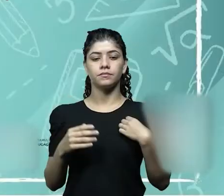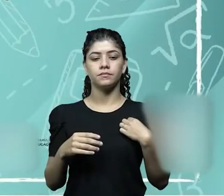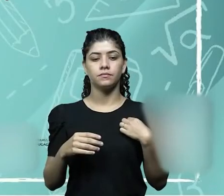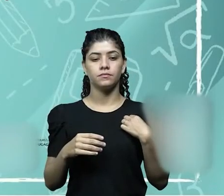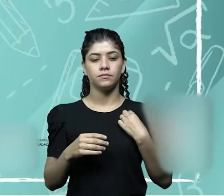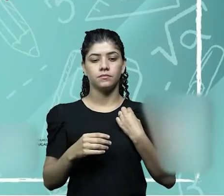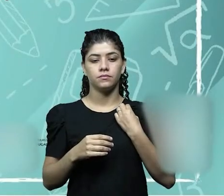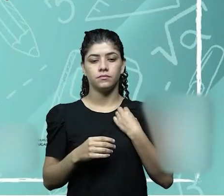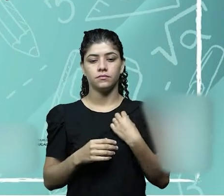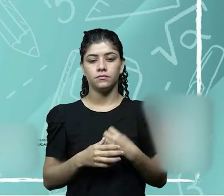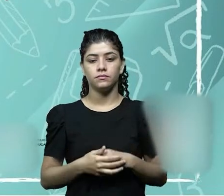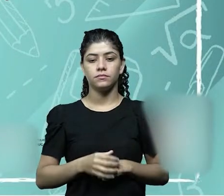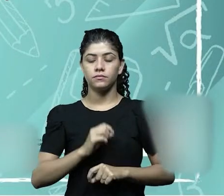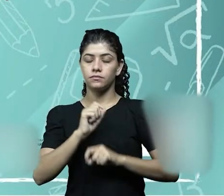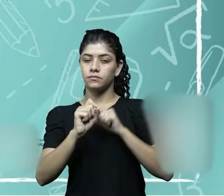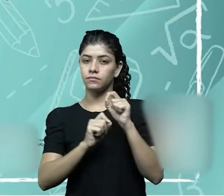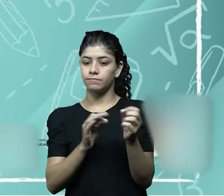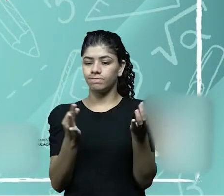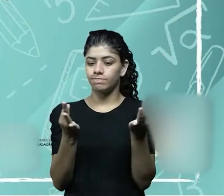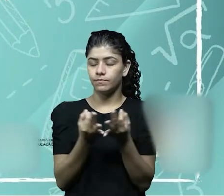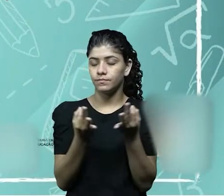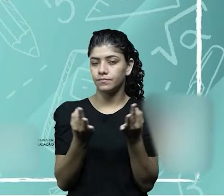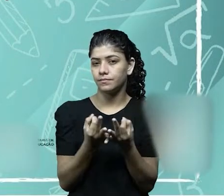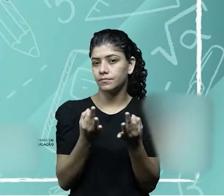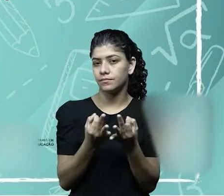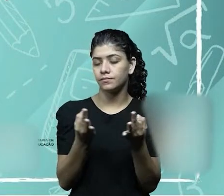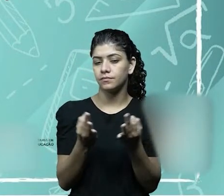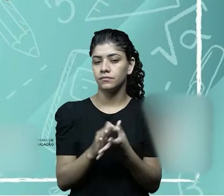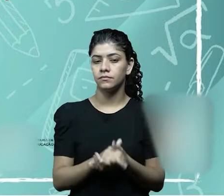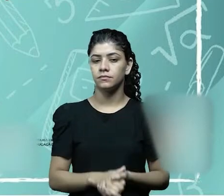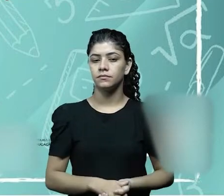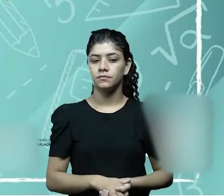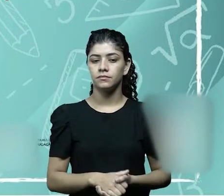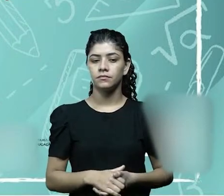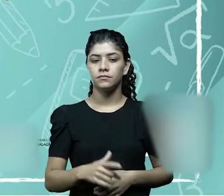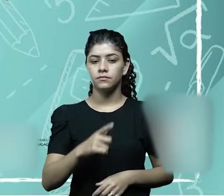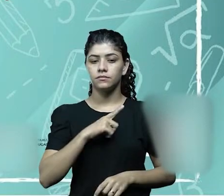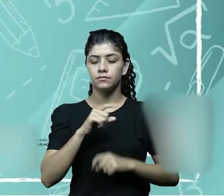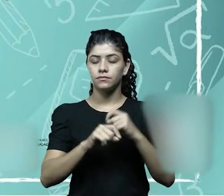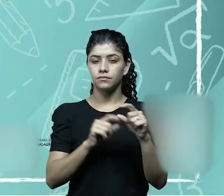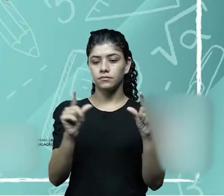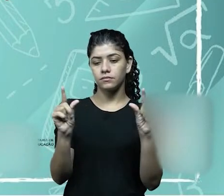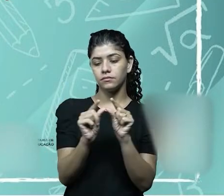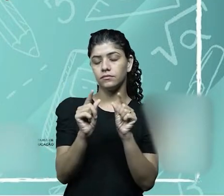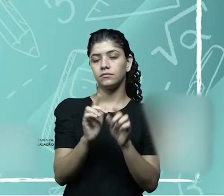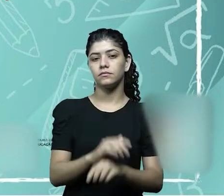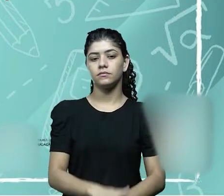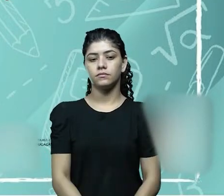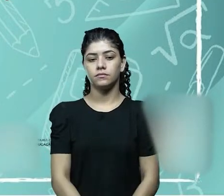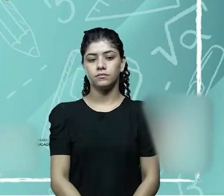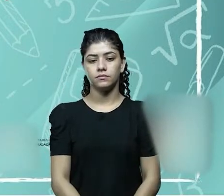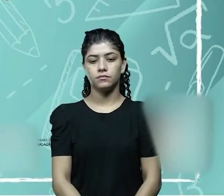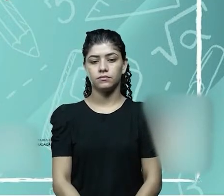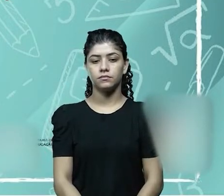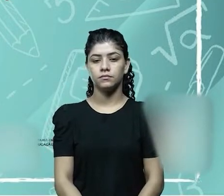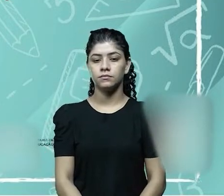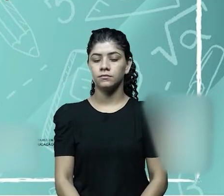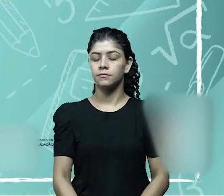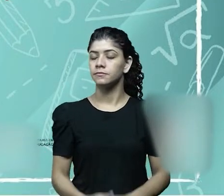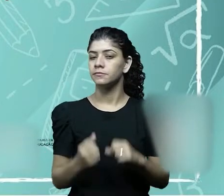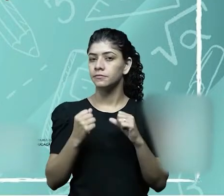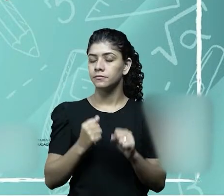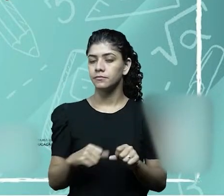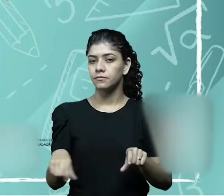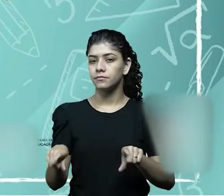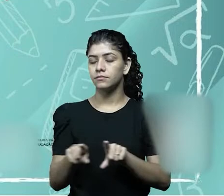medidas? São instrumentos mais exatos, precisos e com resolução menor do que os paquímetros,